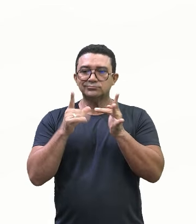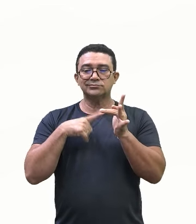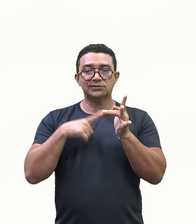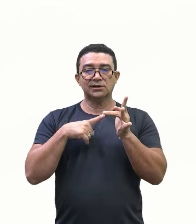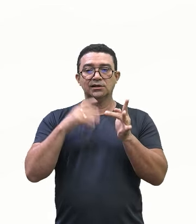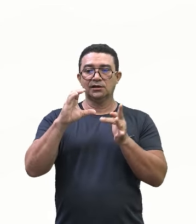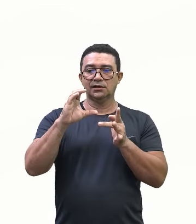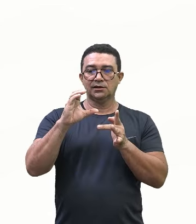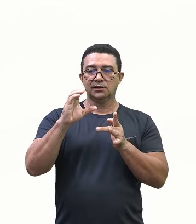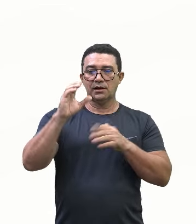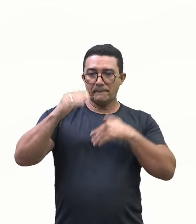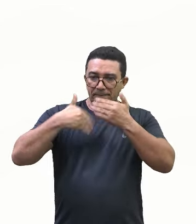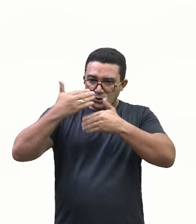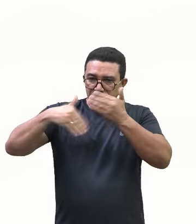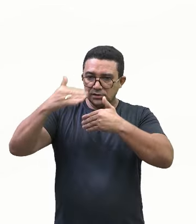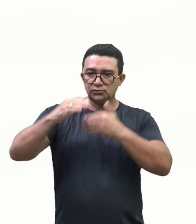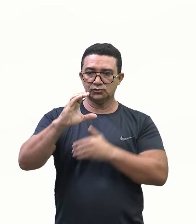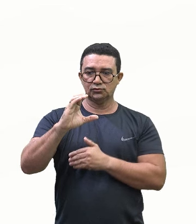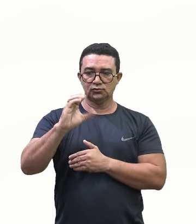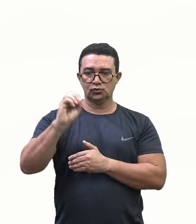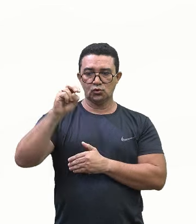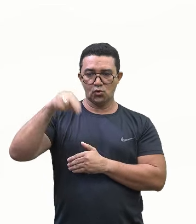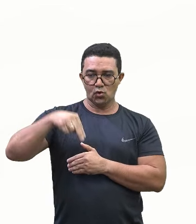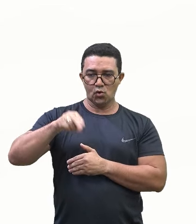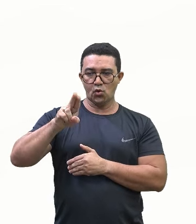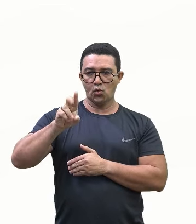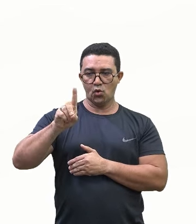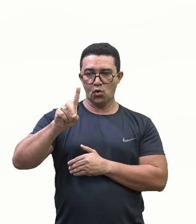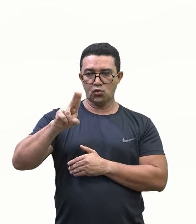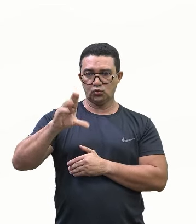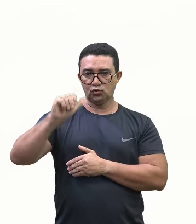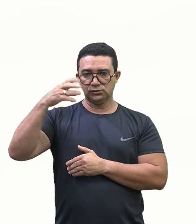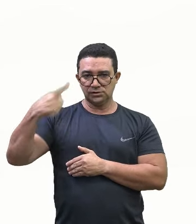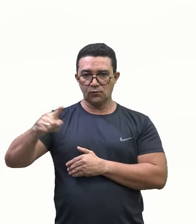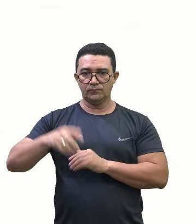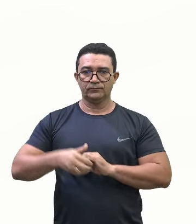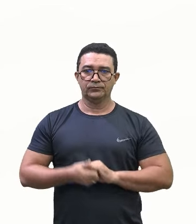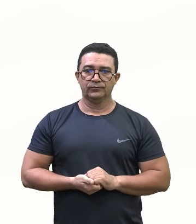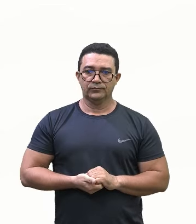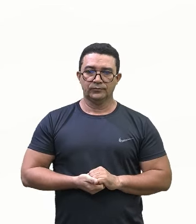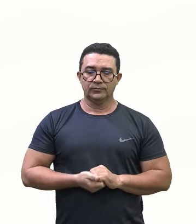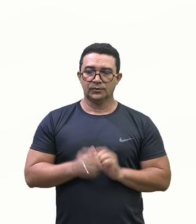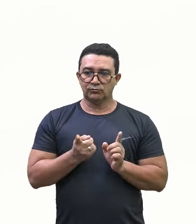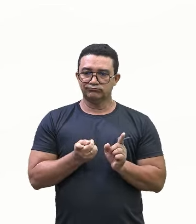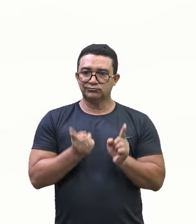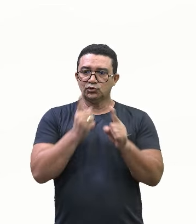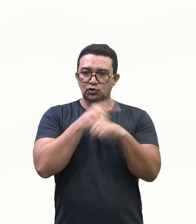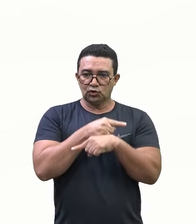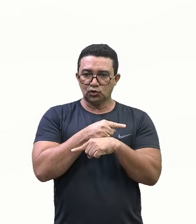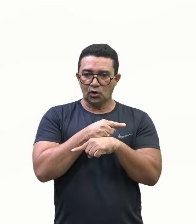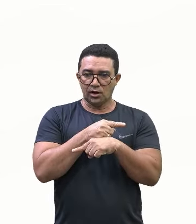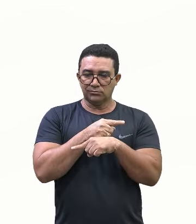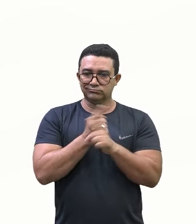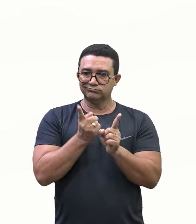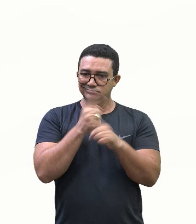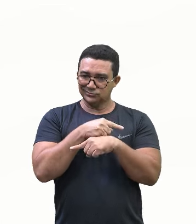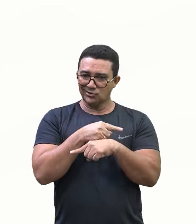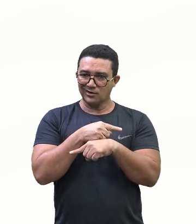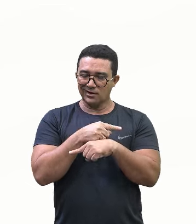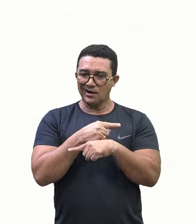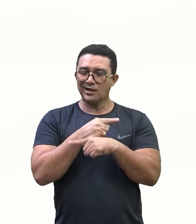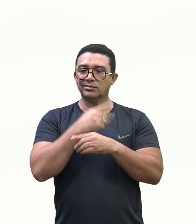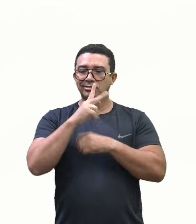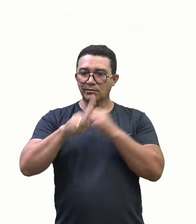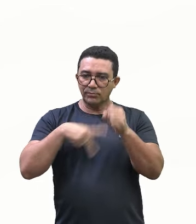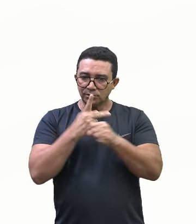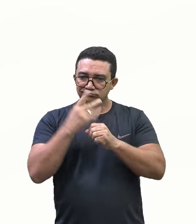condução. Então, o calor de um lado vai para o outro, tá? Até se equilibrar,